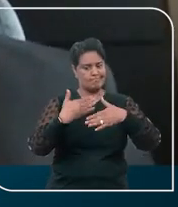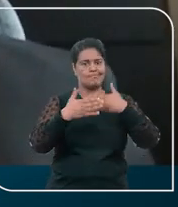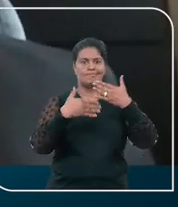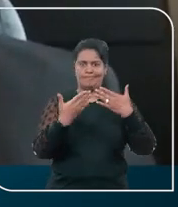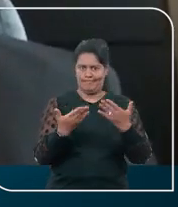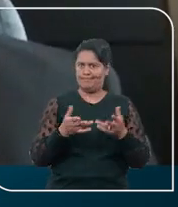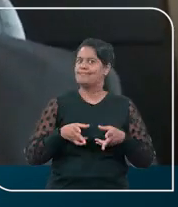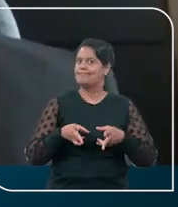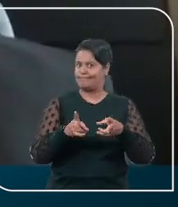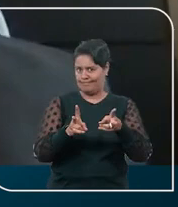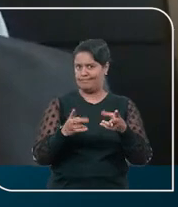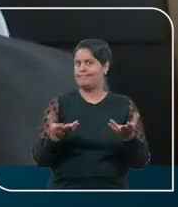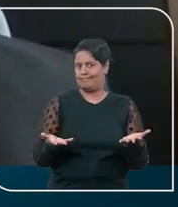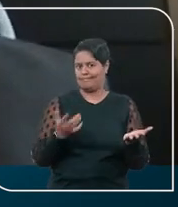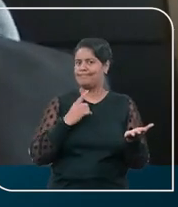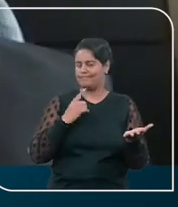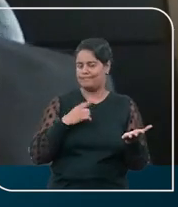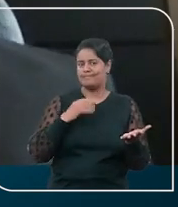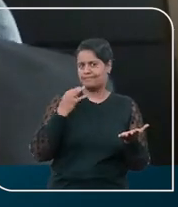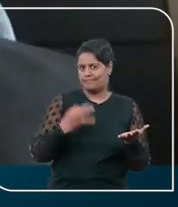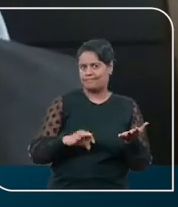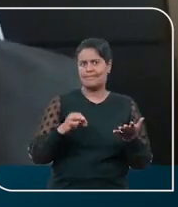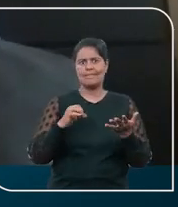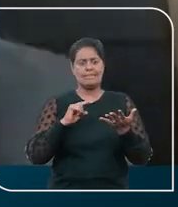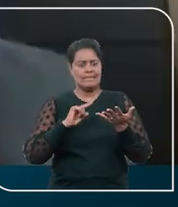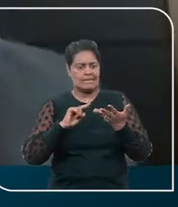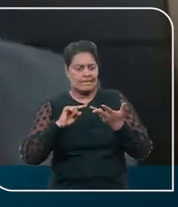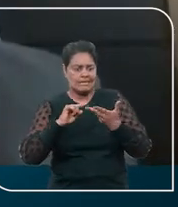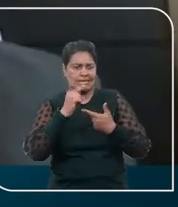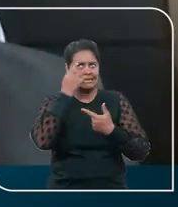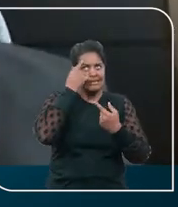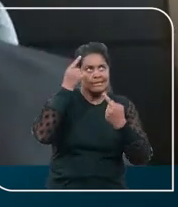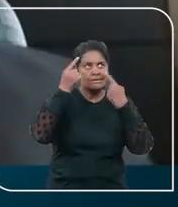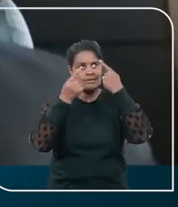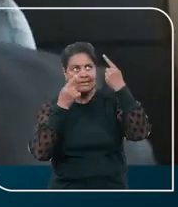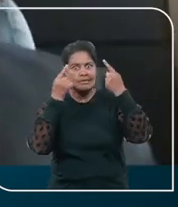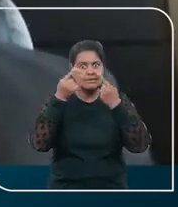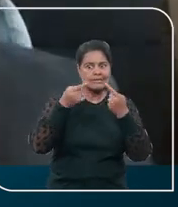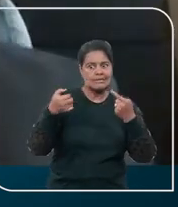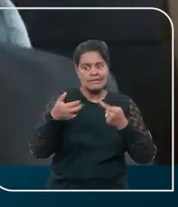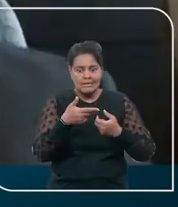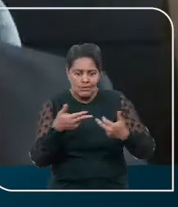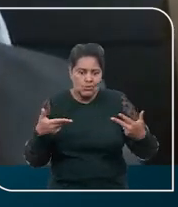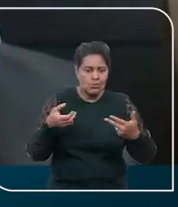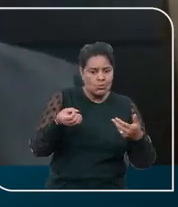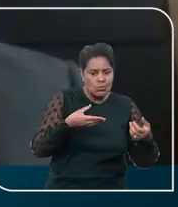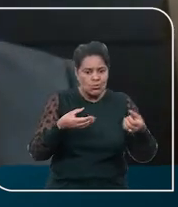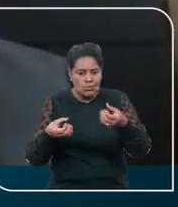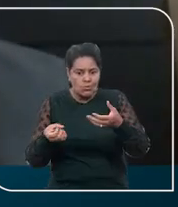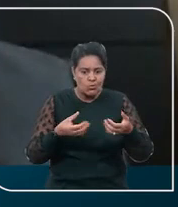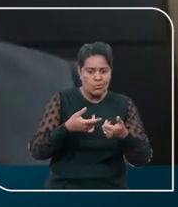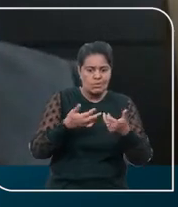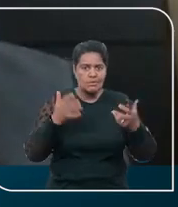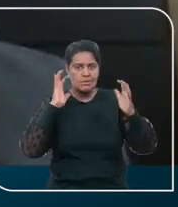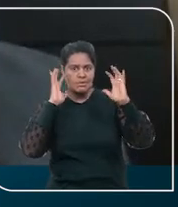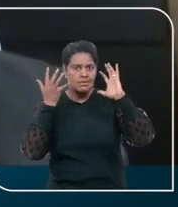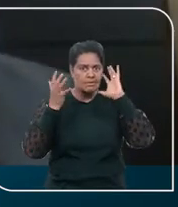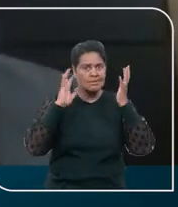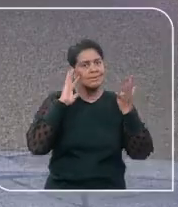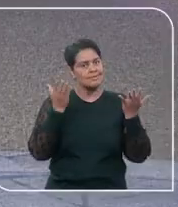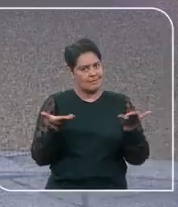Grande desenvolvimento, fervilhando de ideias e de novos entendimentos, novas decisões judiciais, é o que falaremos